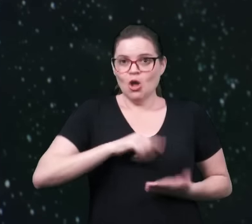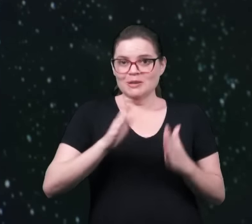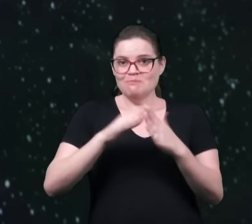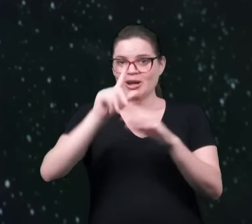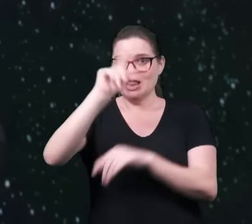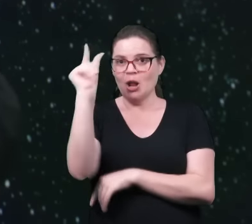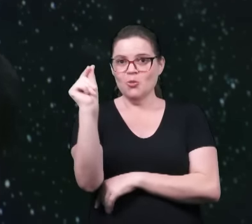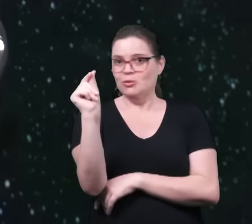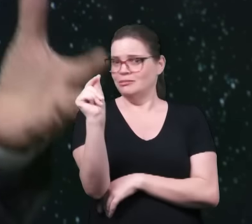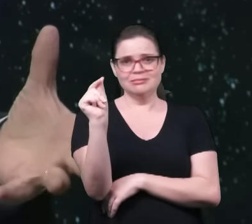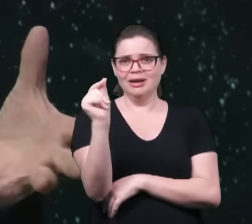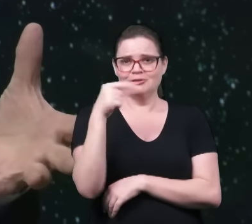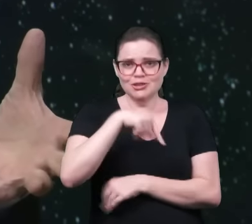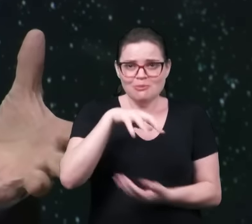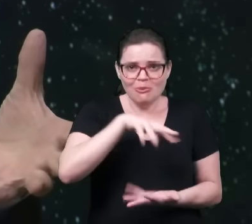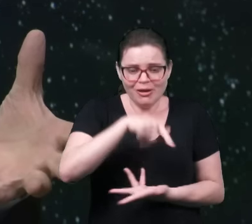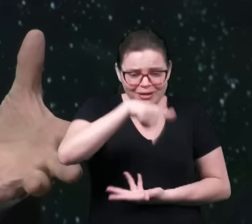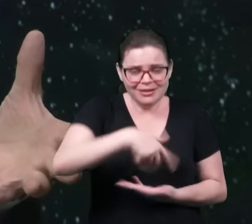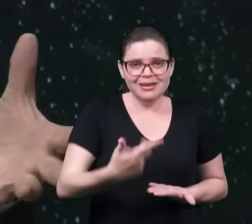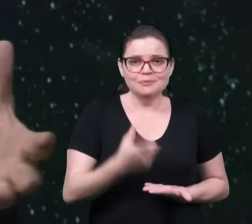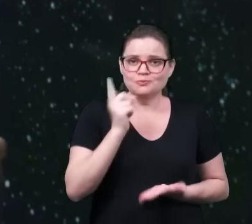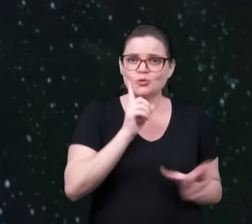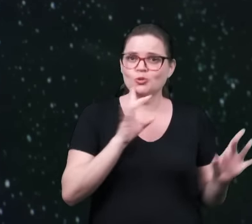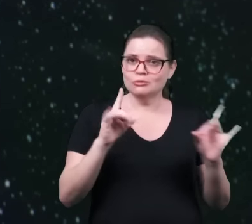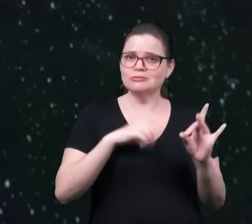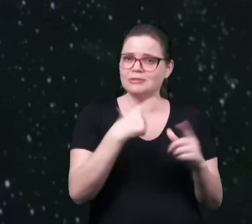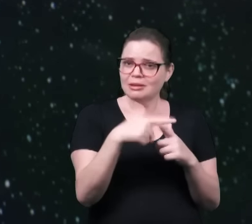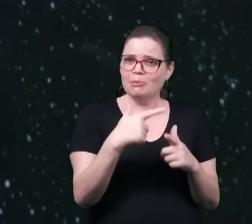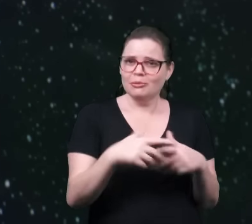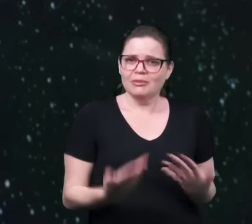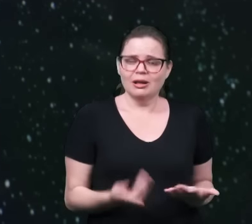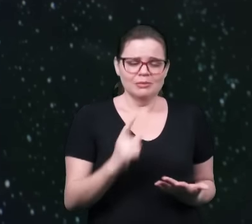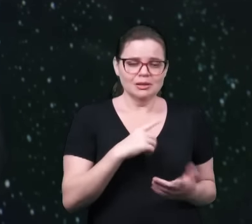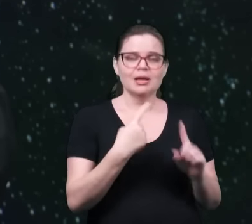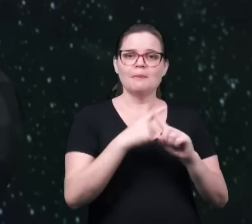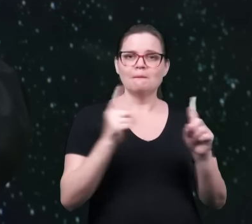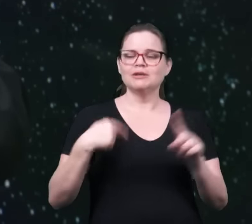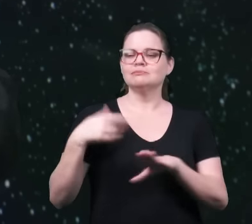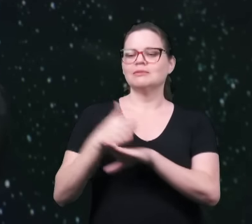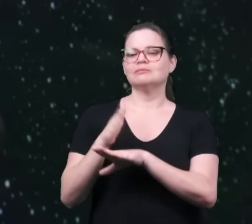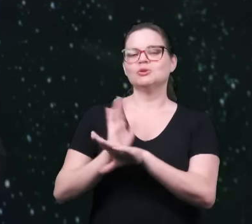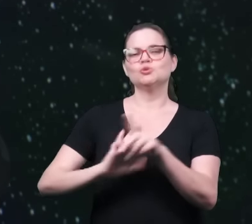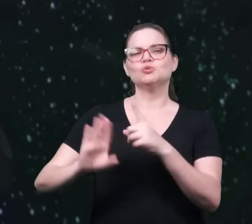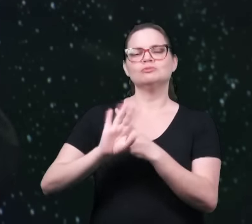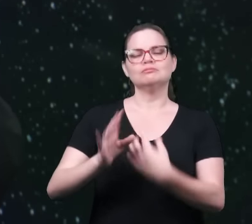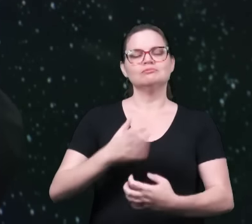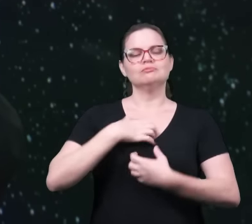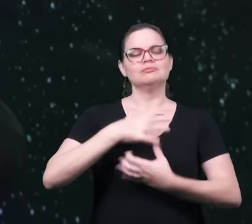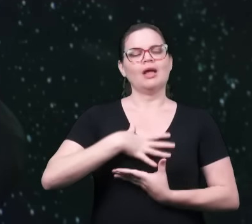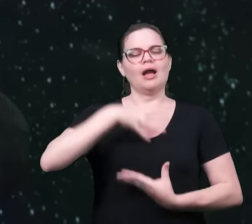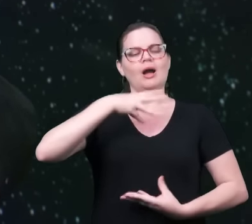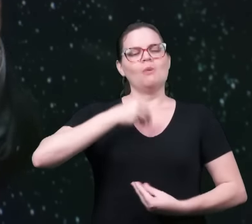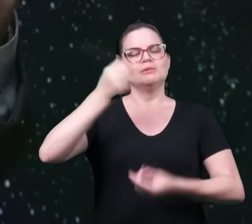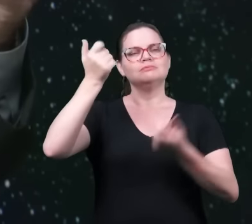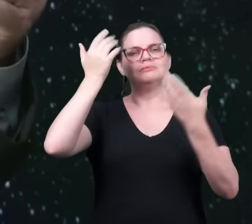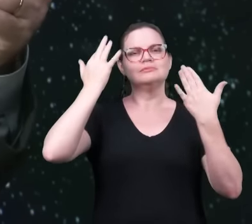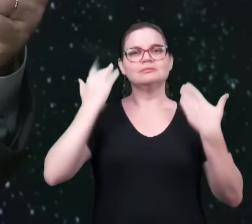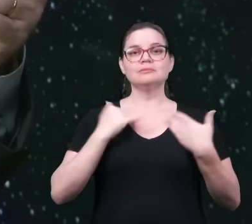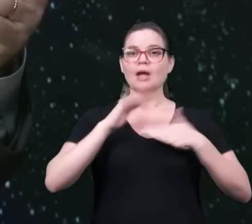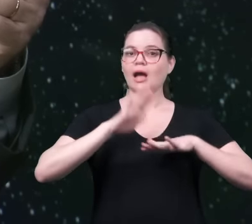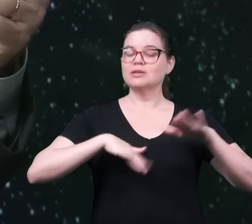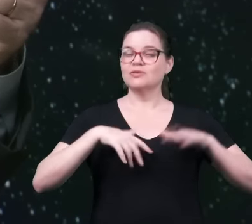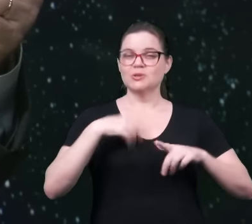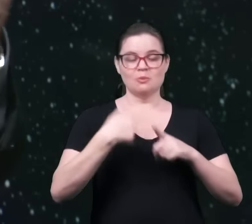mesmo. Vivemos os mesmos problemas todos os dias. Mas nós vamos ao culto e voltamos com a alma lavada. Às vezes o problema está até